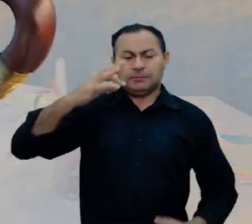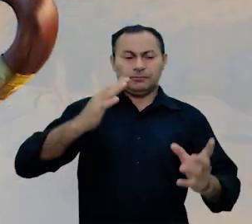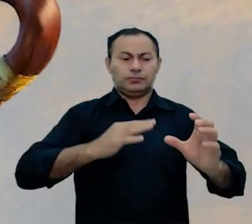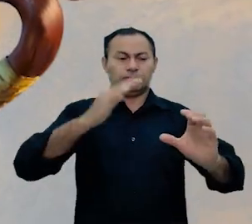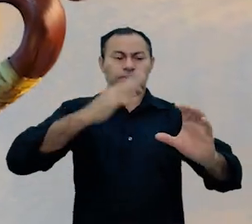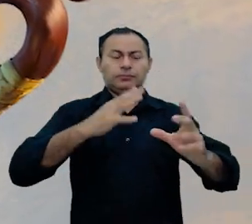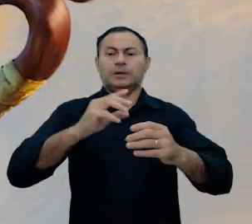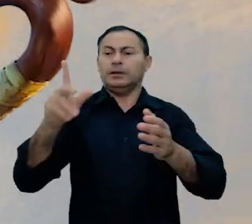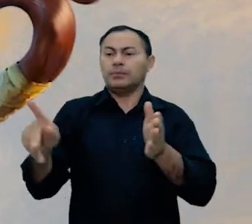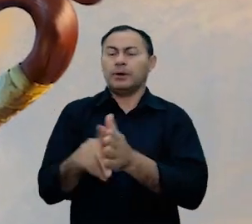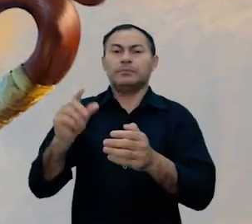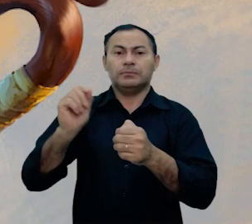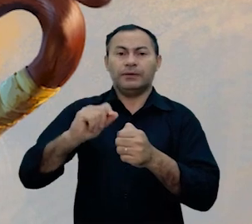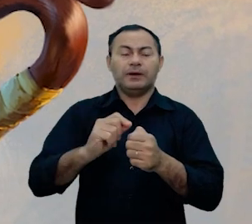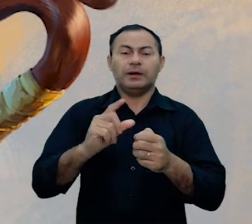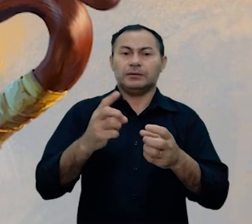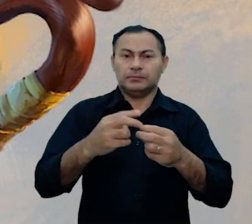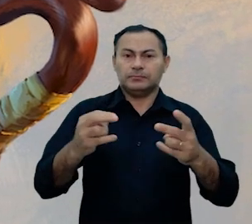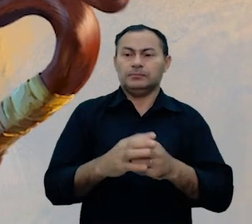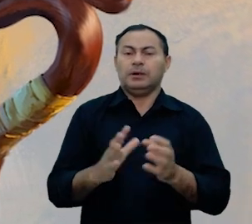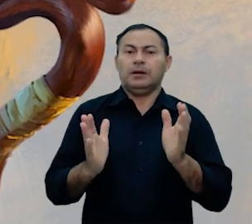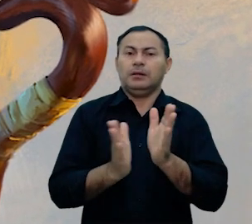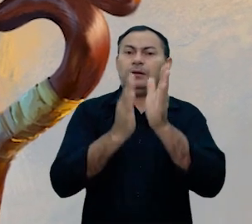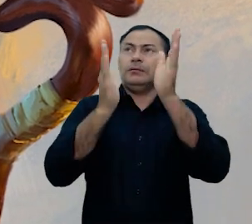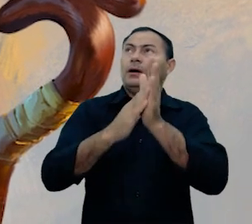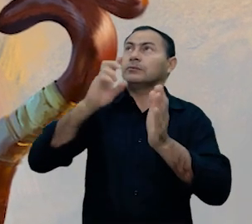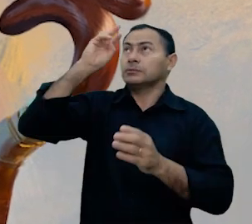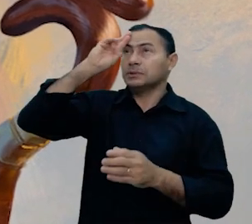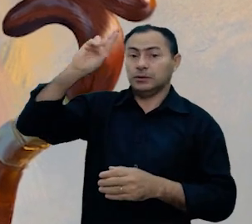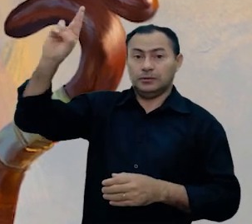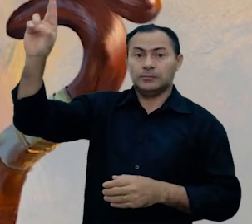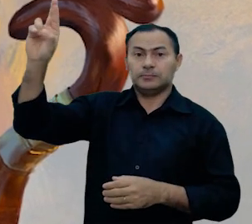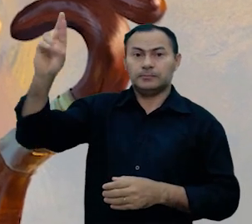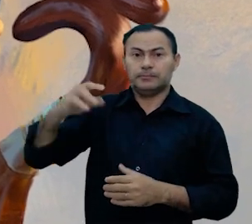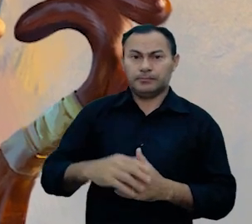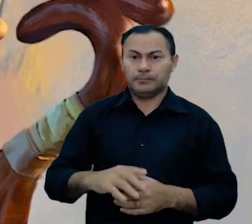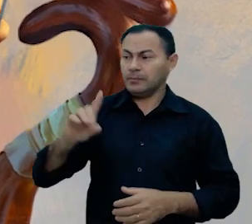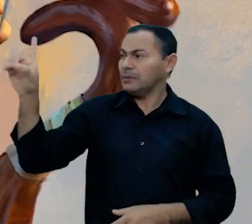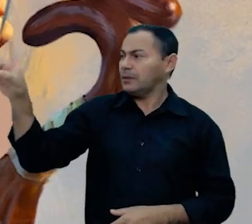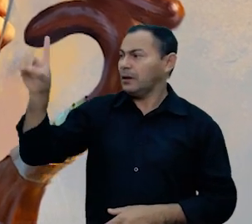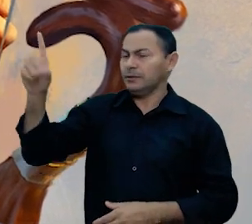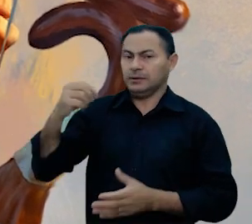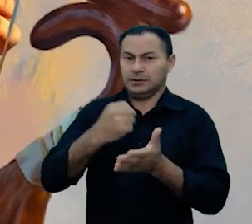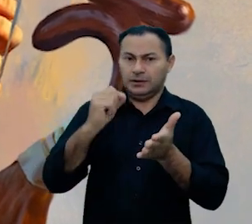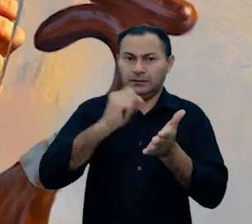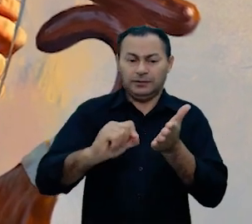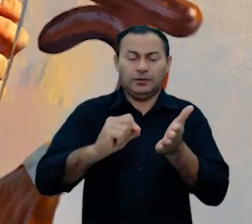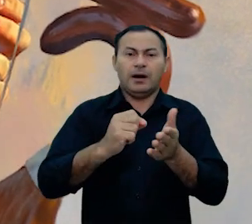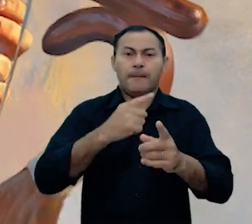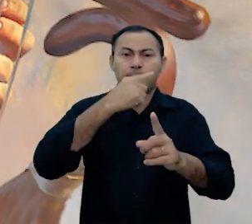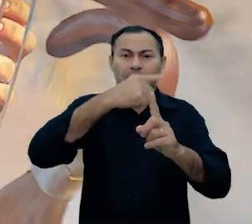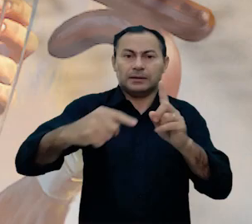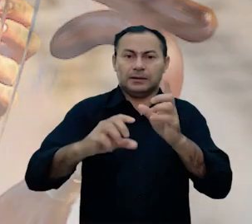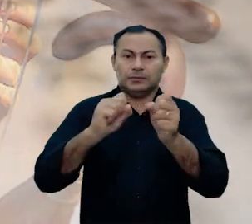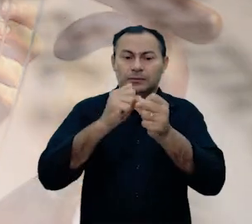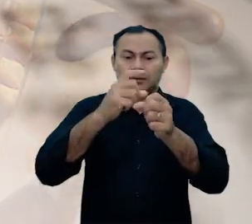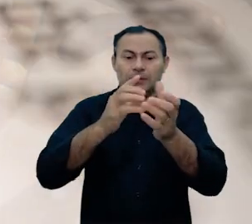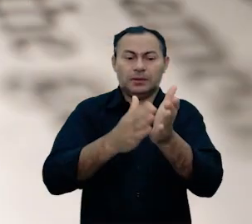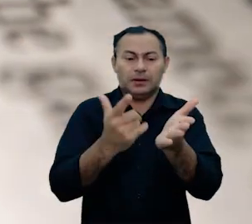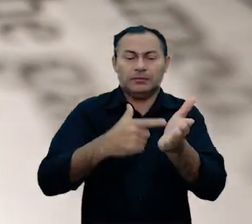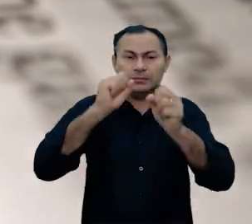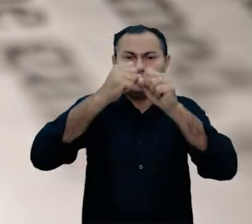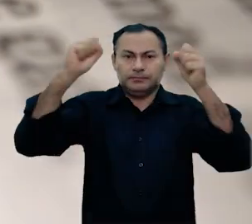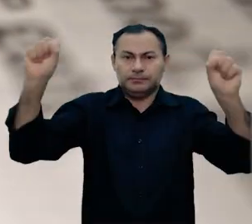próprio havia confeccionado para louvar ao Senhor. Ele escreveu metade dos Salmos. O livro de Salmos era